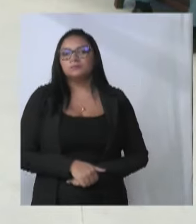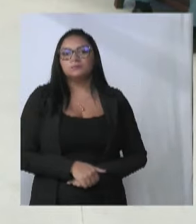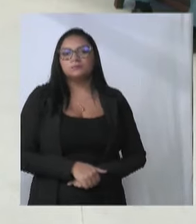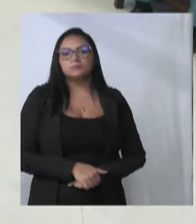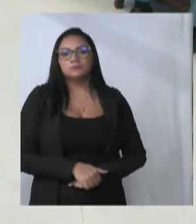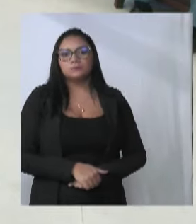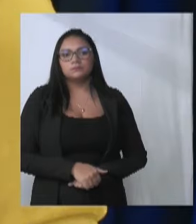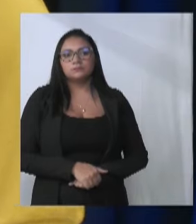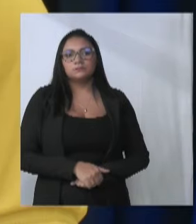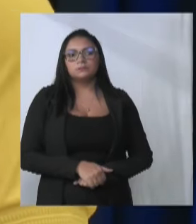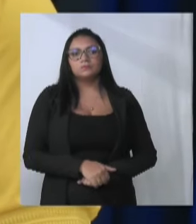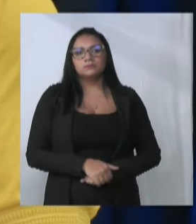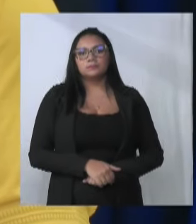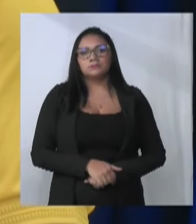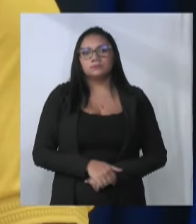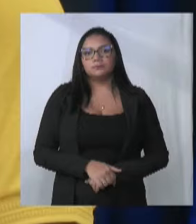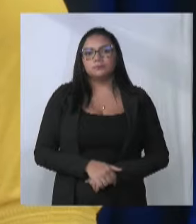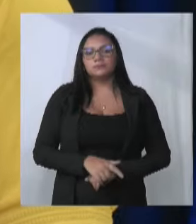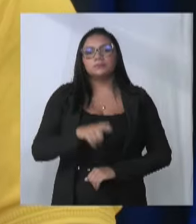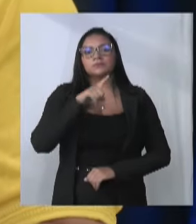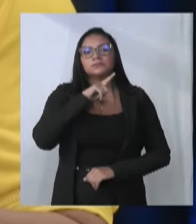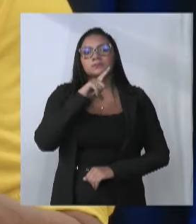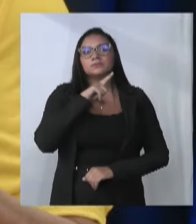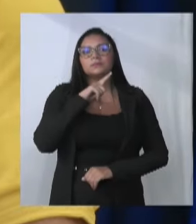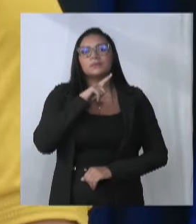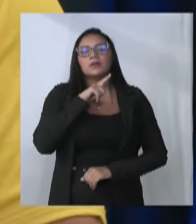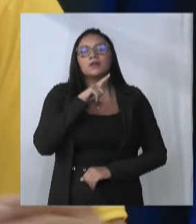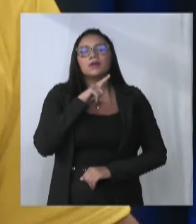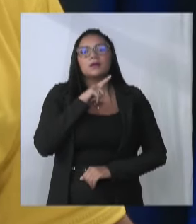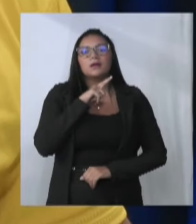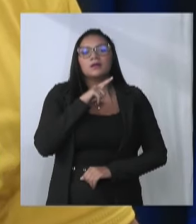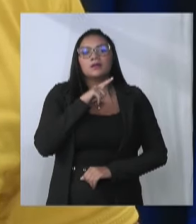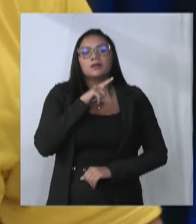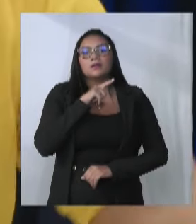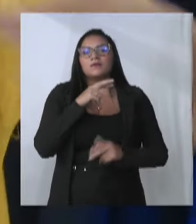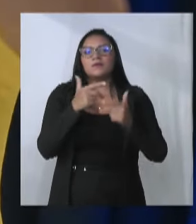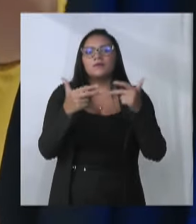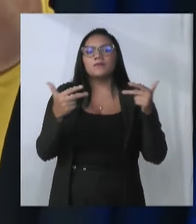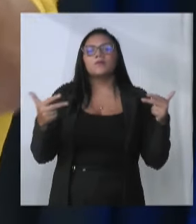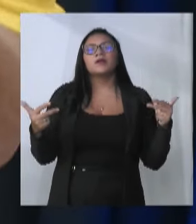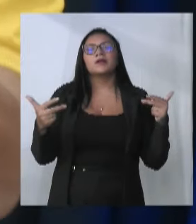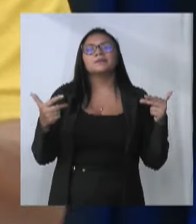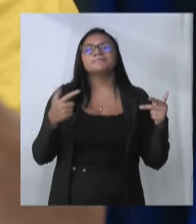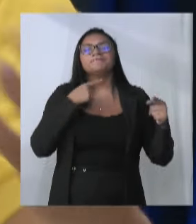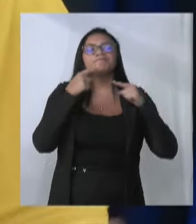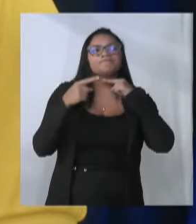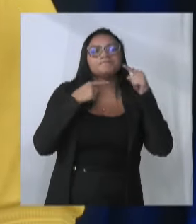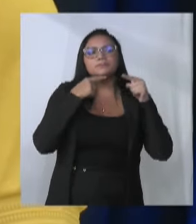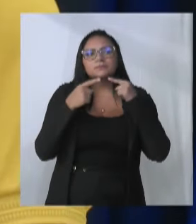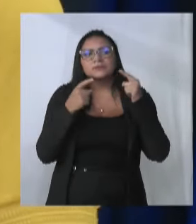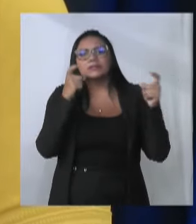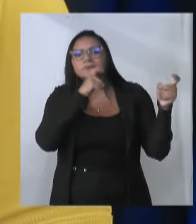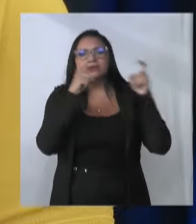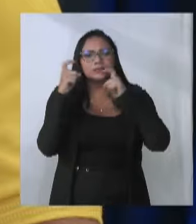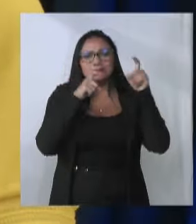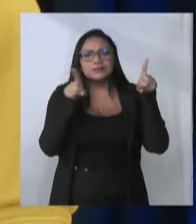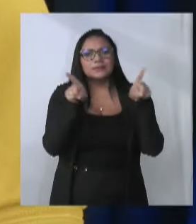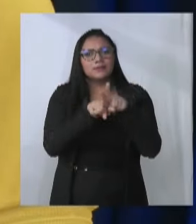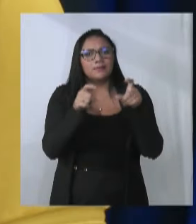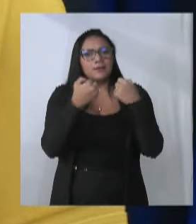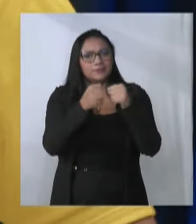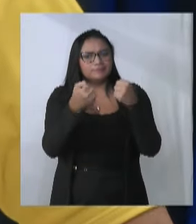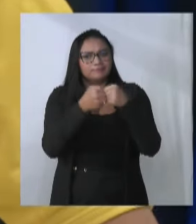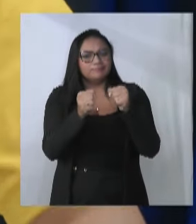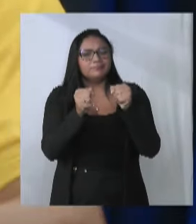assim, tem muitas questões e muitas mentiras sobre transporte público de Teresina. Na